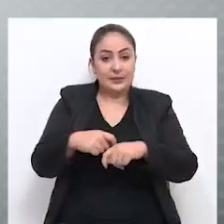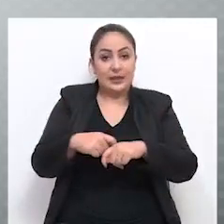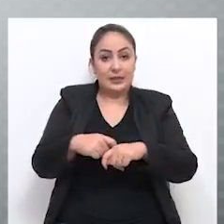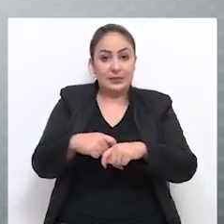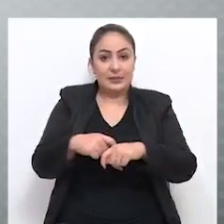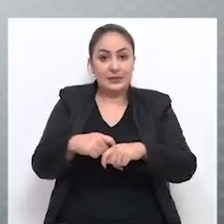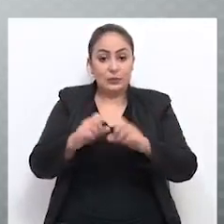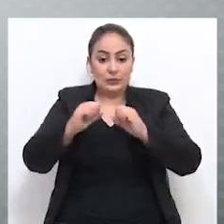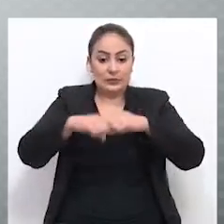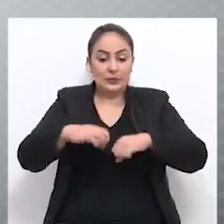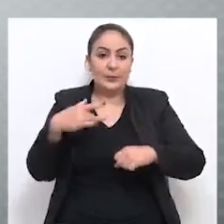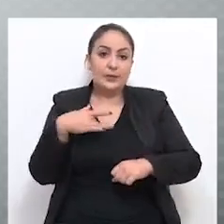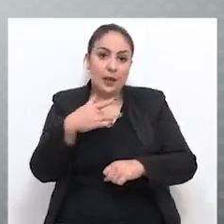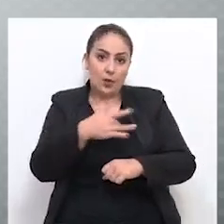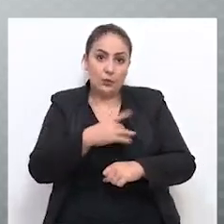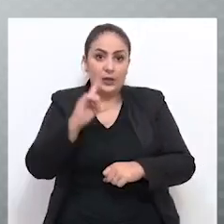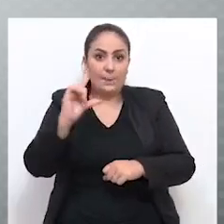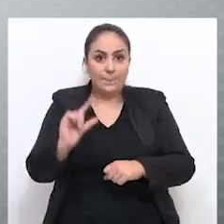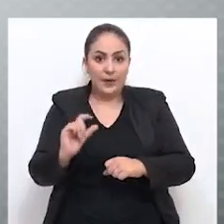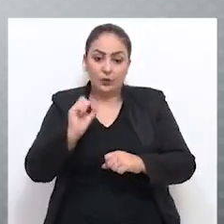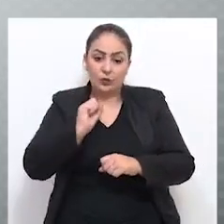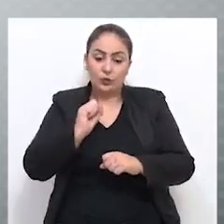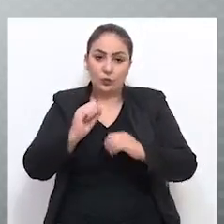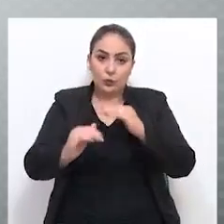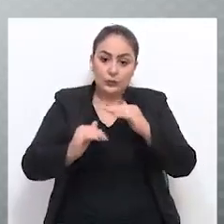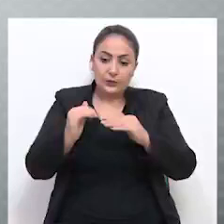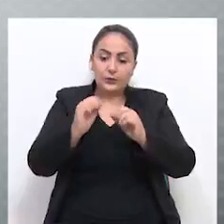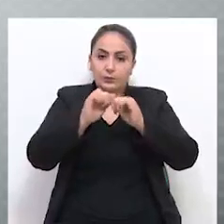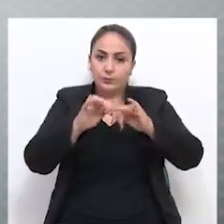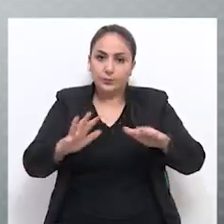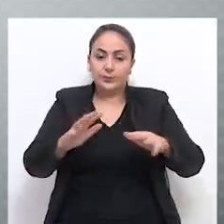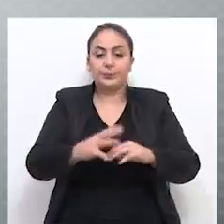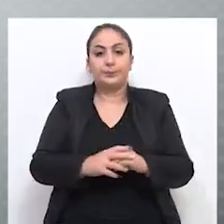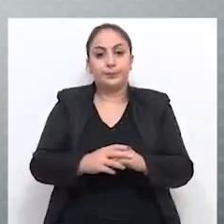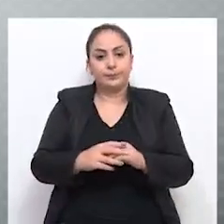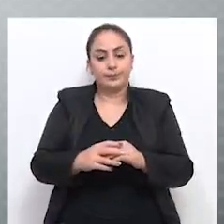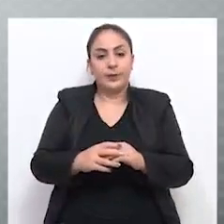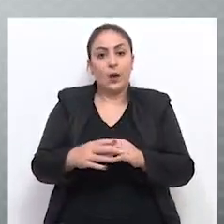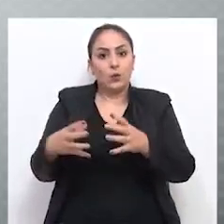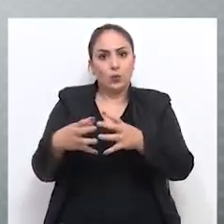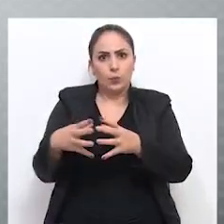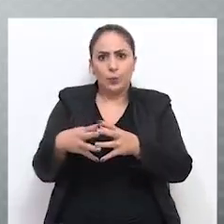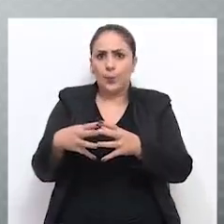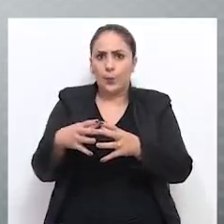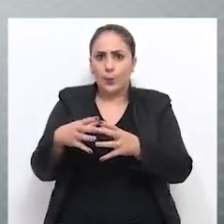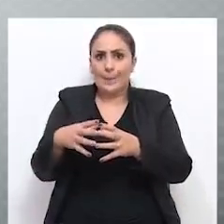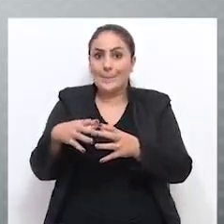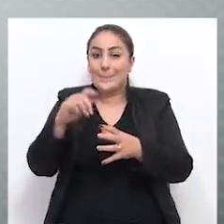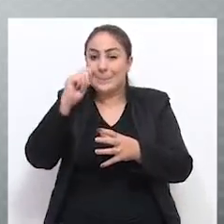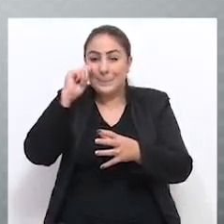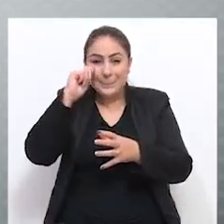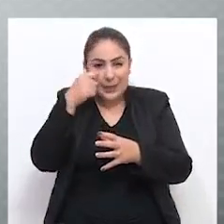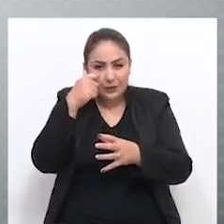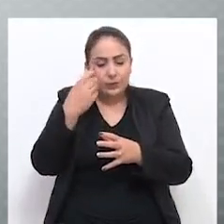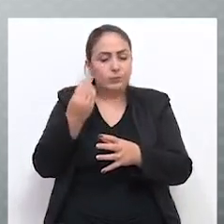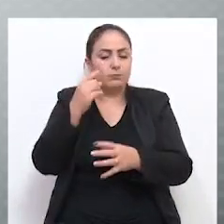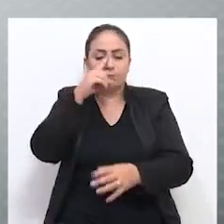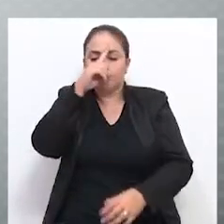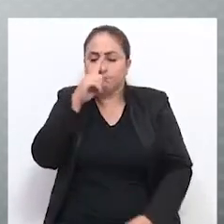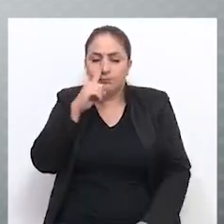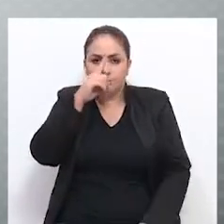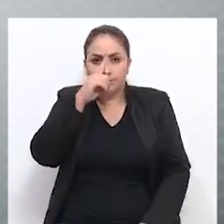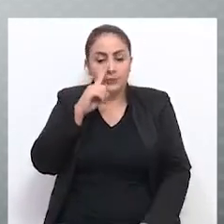de saúde está abaixo do nível de propagação. E a bandeira preta é risco altíssimo,